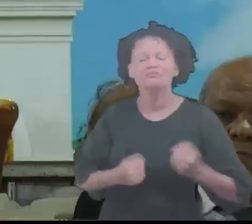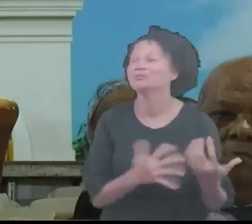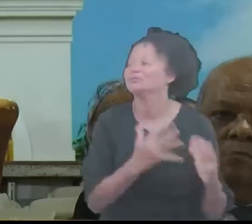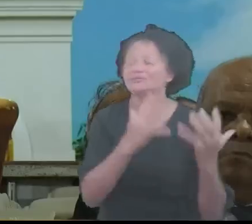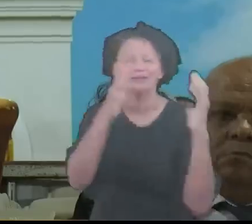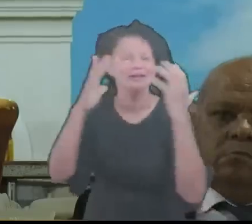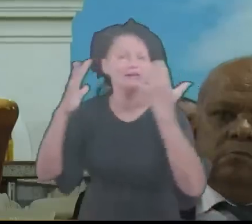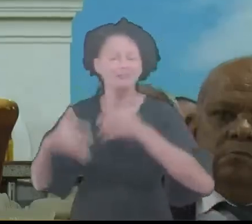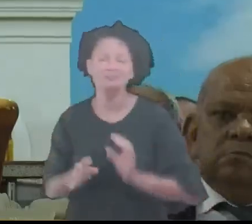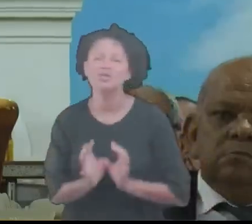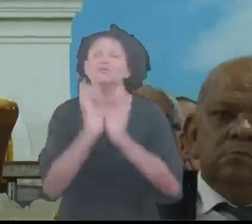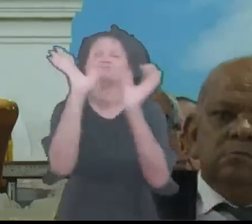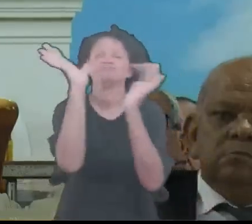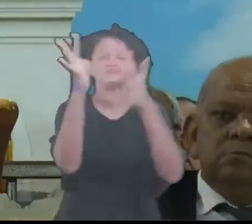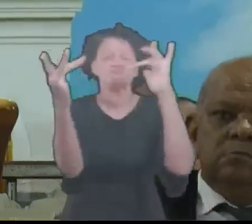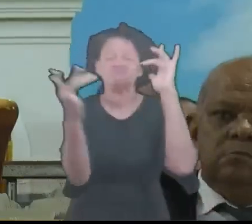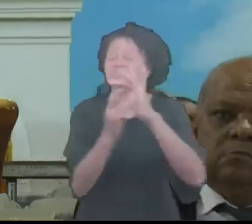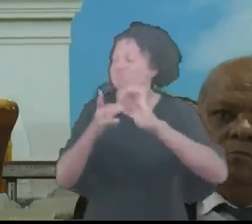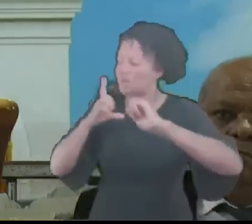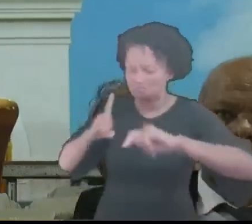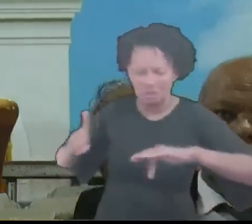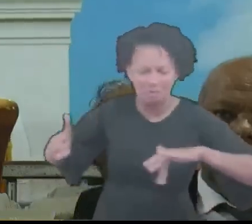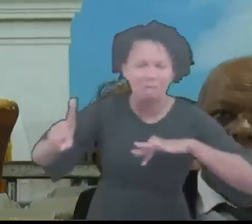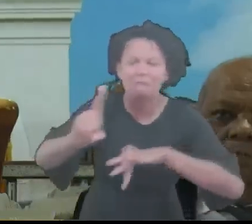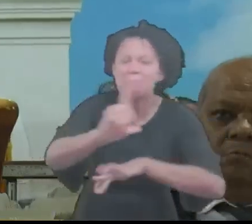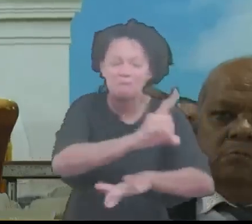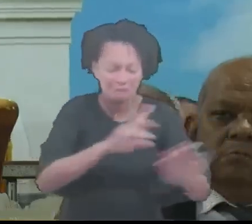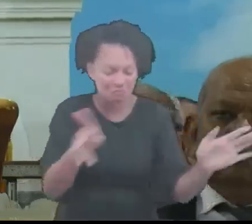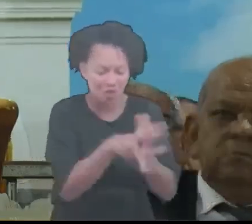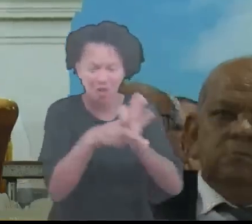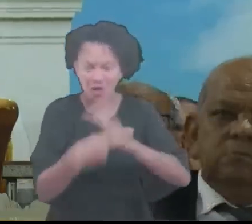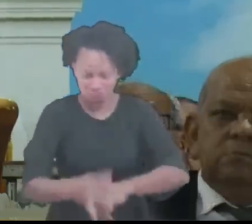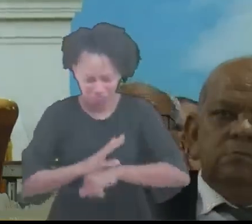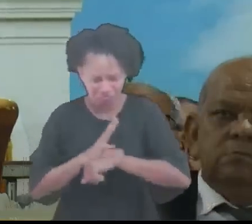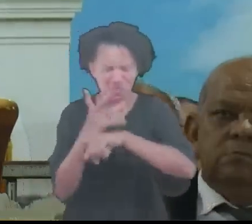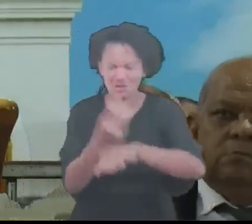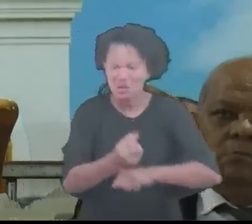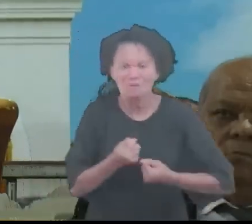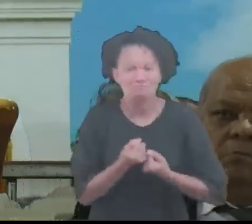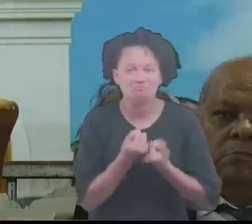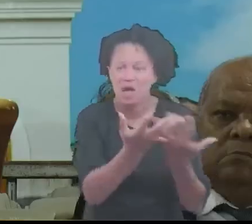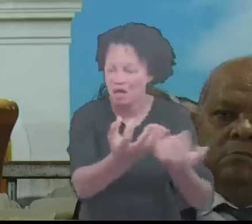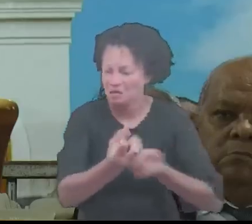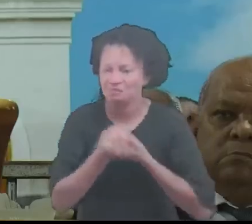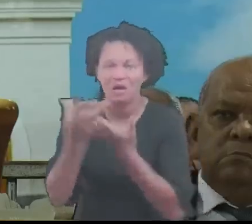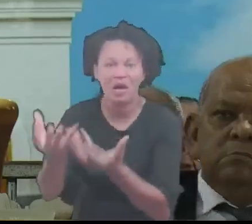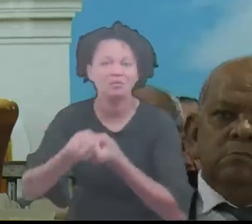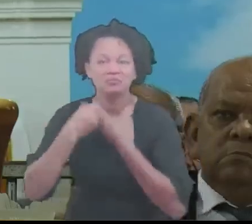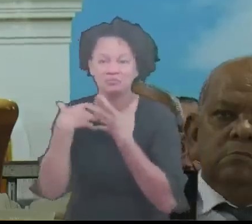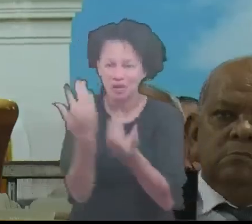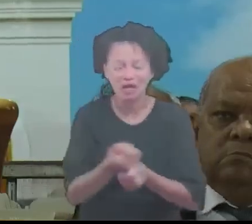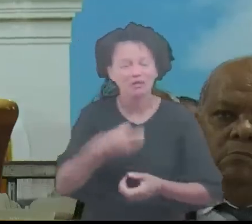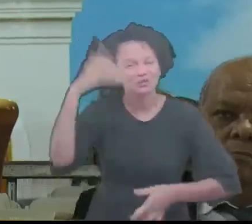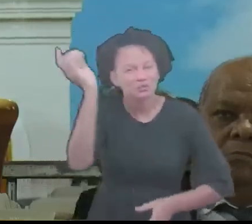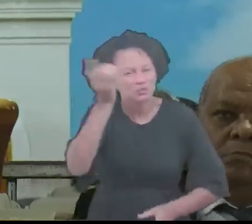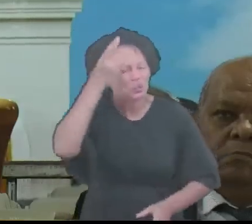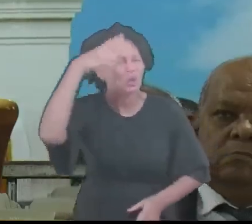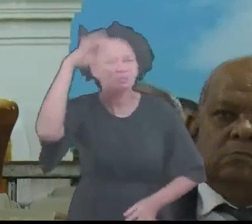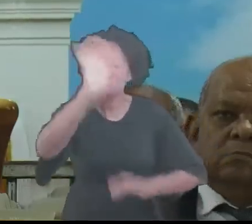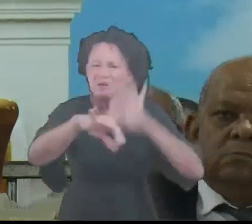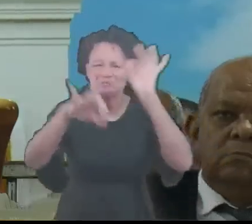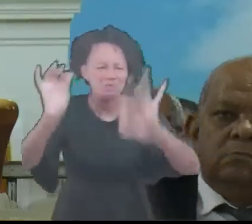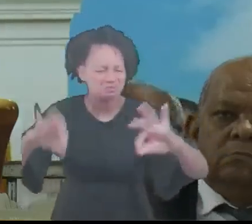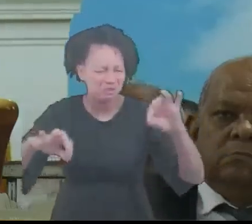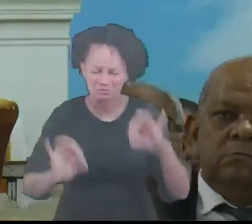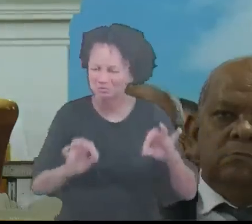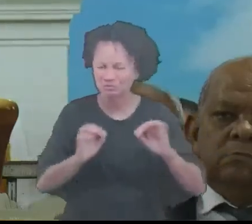ceia, Jesus passeia no meio da igreja distribuindo joia de ouro com cravos